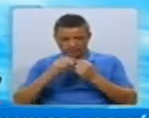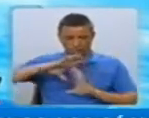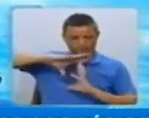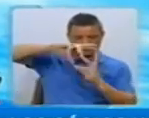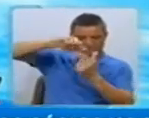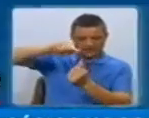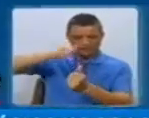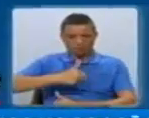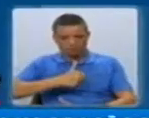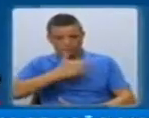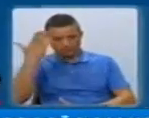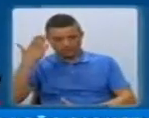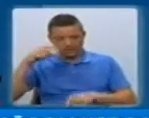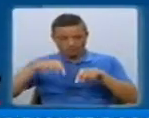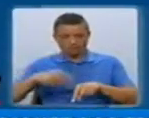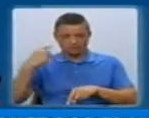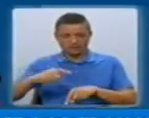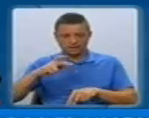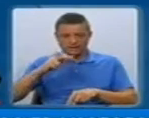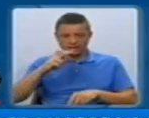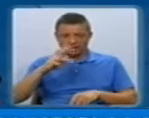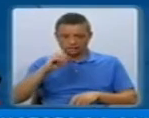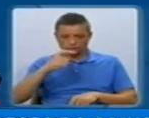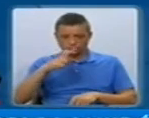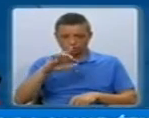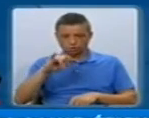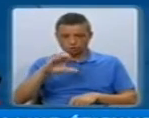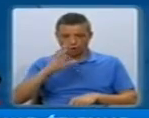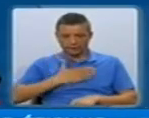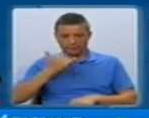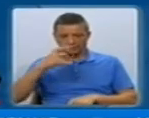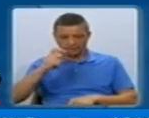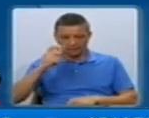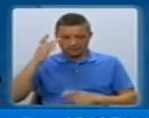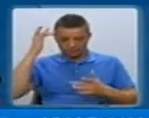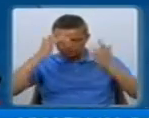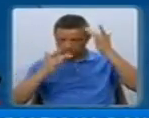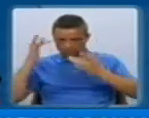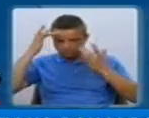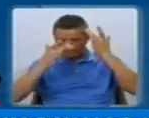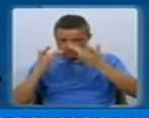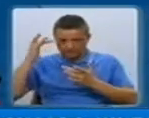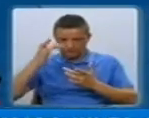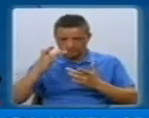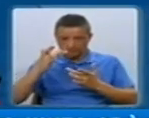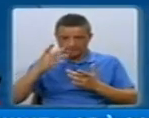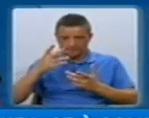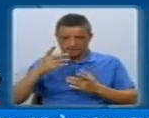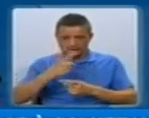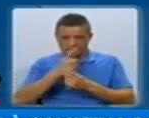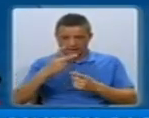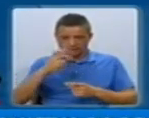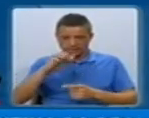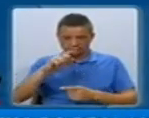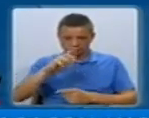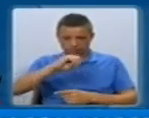bom dia. Bom dia, Cristina. Temos hoje um asteroide que anda a desafiar as teorias planetárias. Chama-se Vesta, é um dos maiores asteroides que